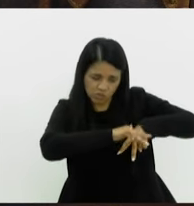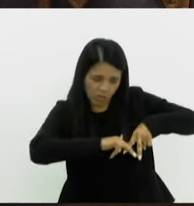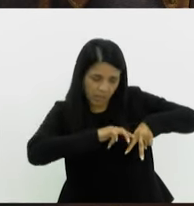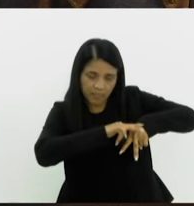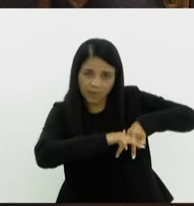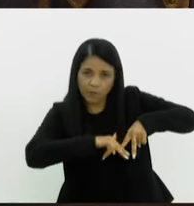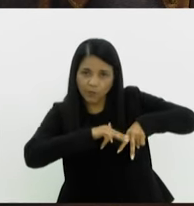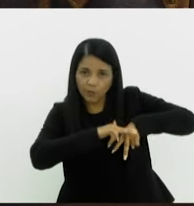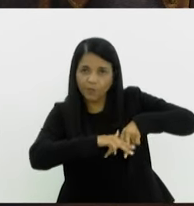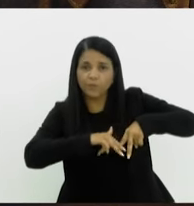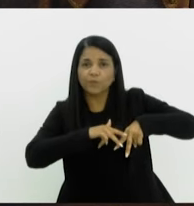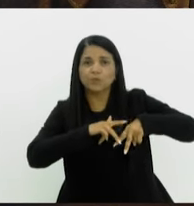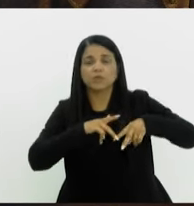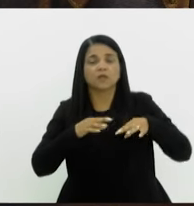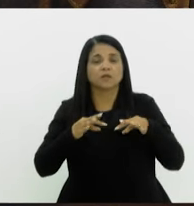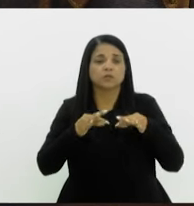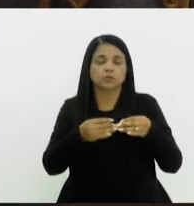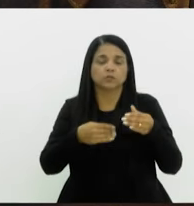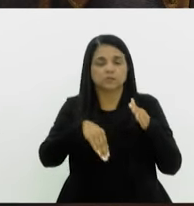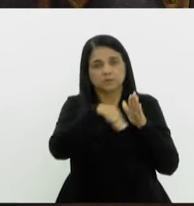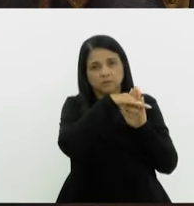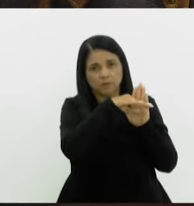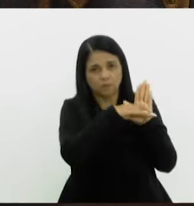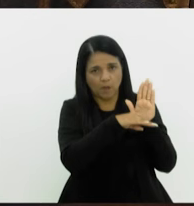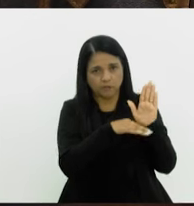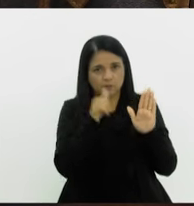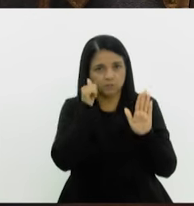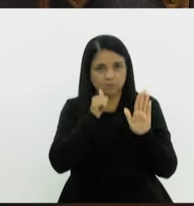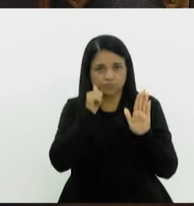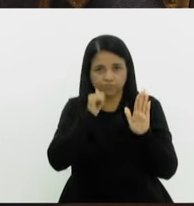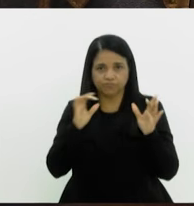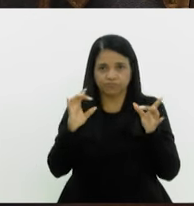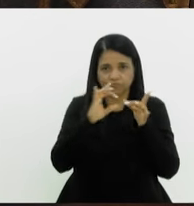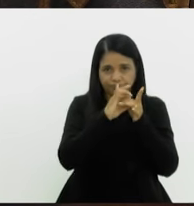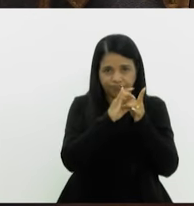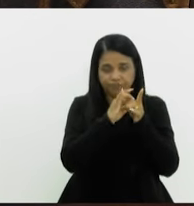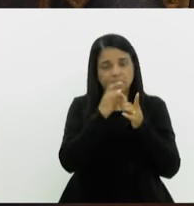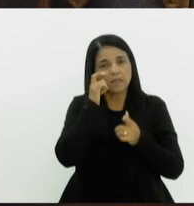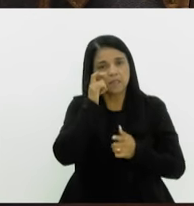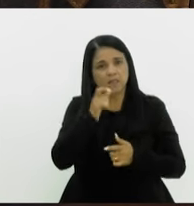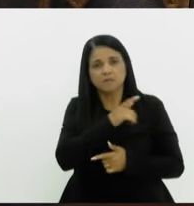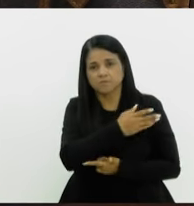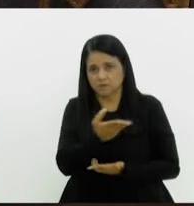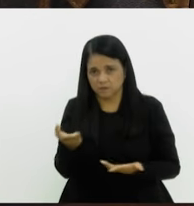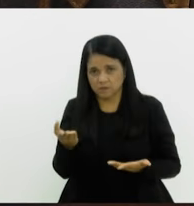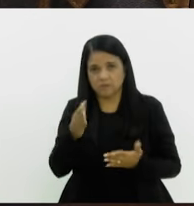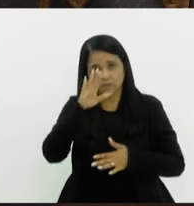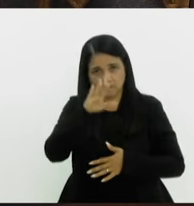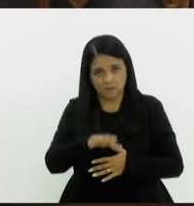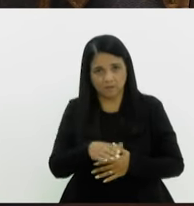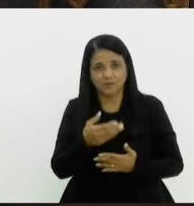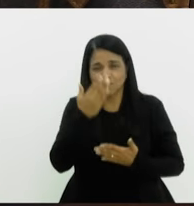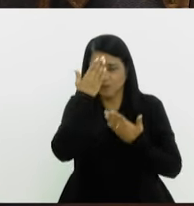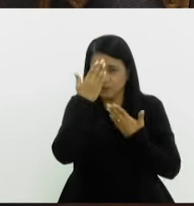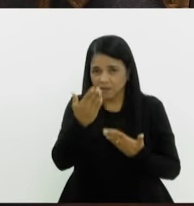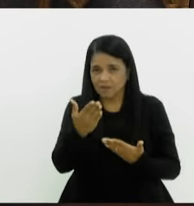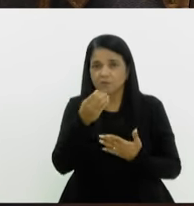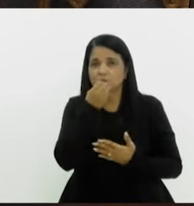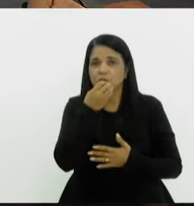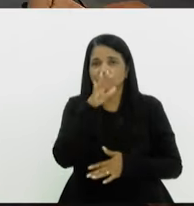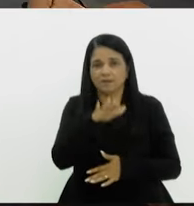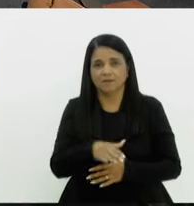a a todas as pautas femininas e que podem ser interessantes aqui para vocês nessa T muito obrigada a todas e